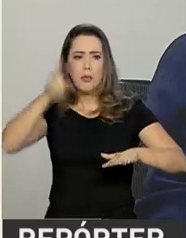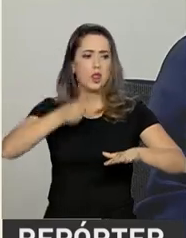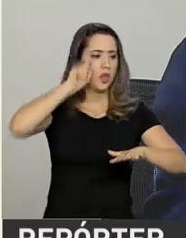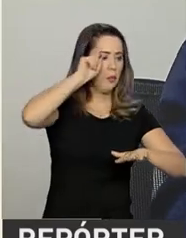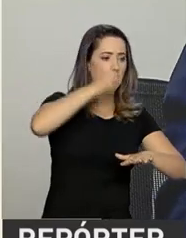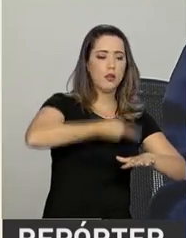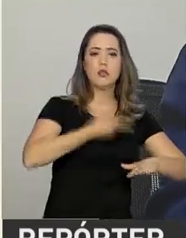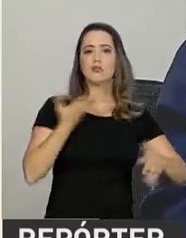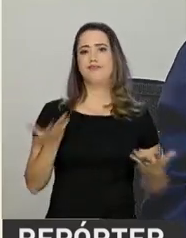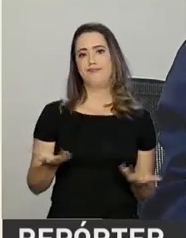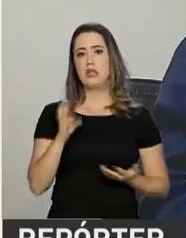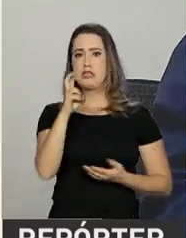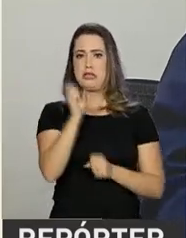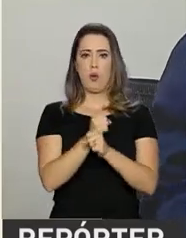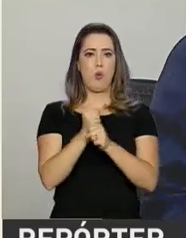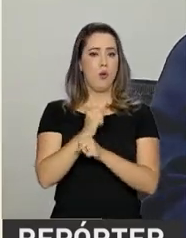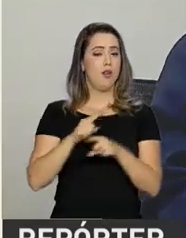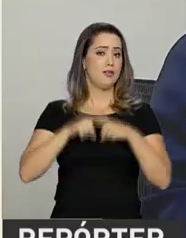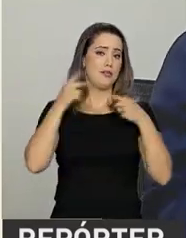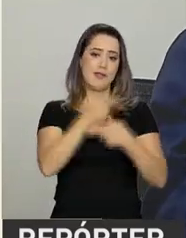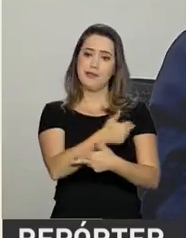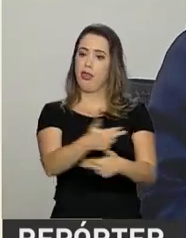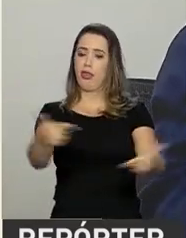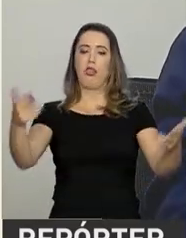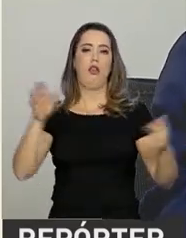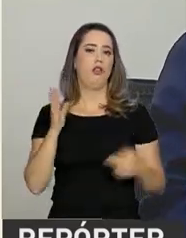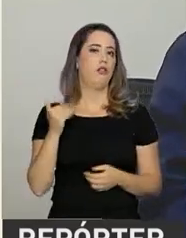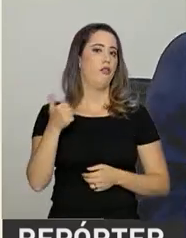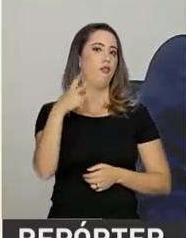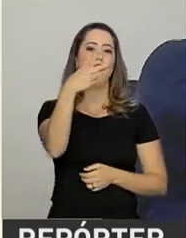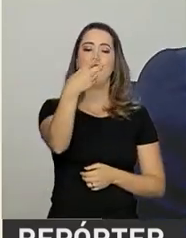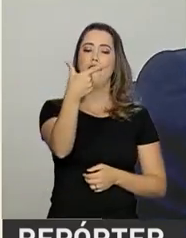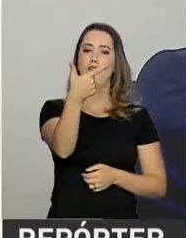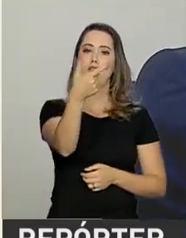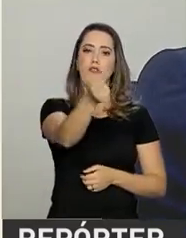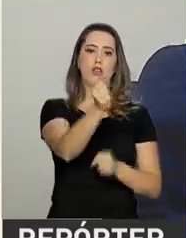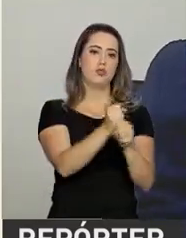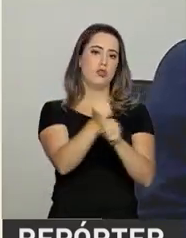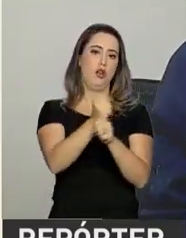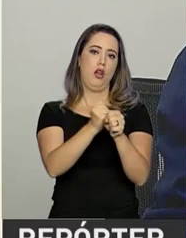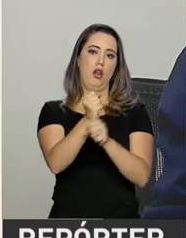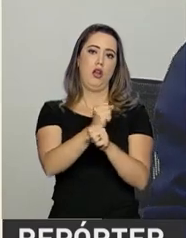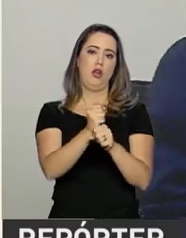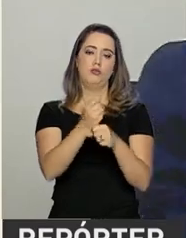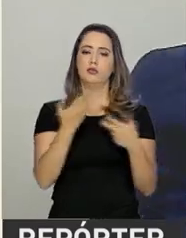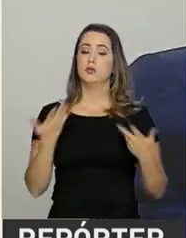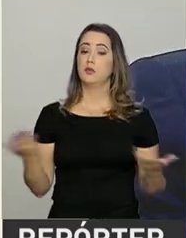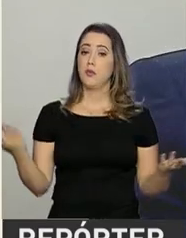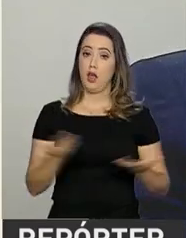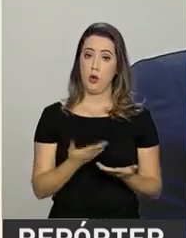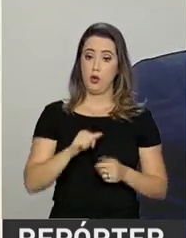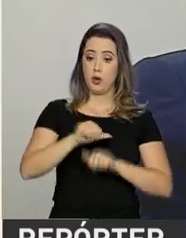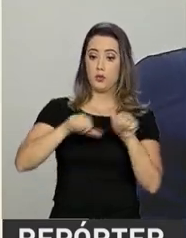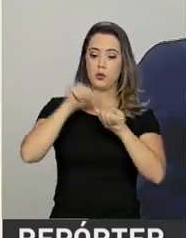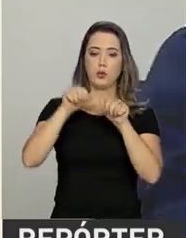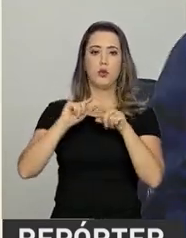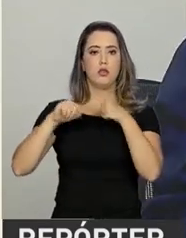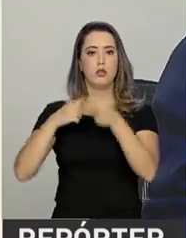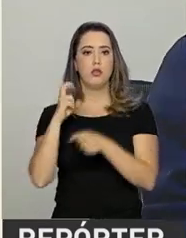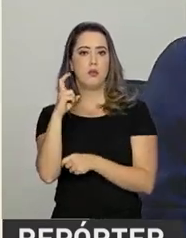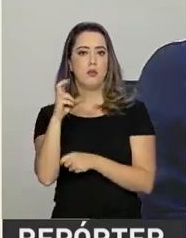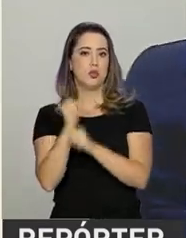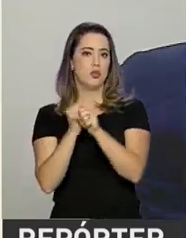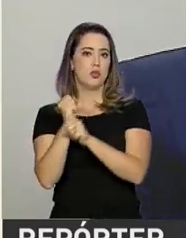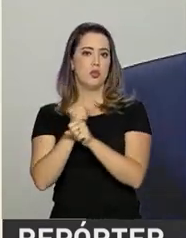têm o prazo de cinco anos mas ficavam 5 10 15 20 anos e explorar agora não depois de cinco anos não